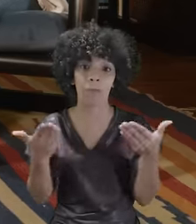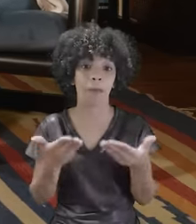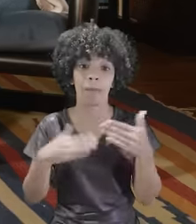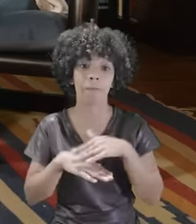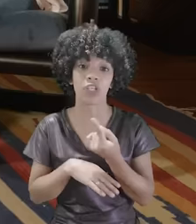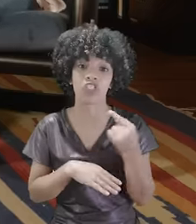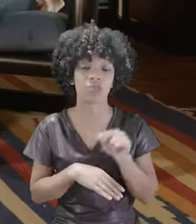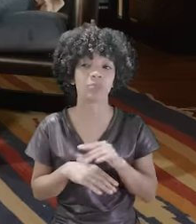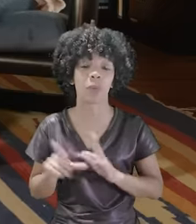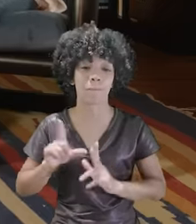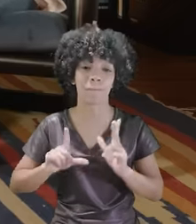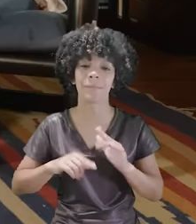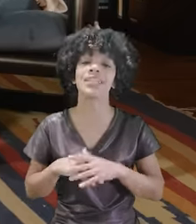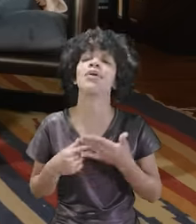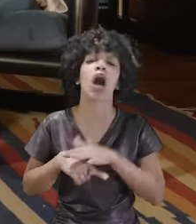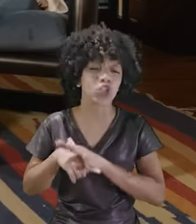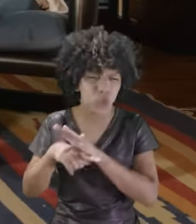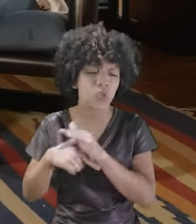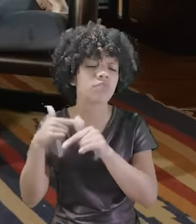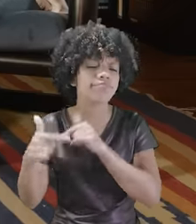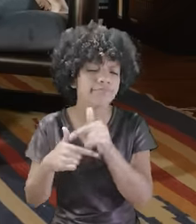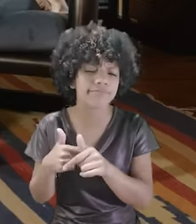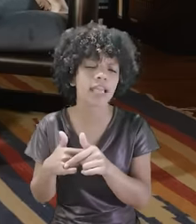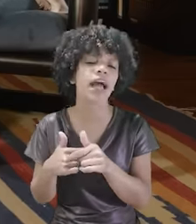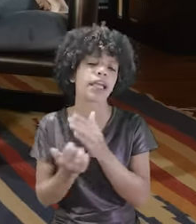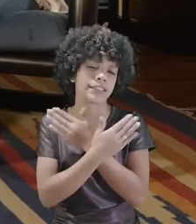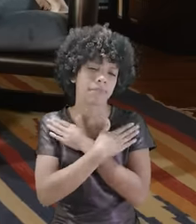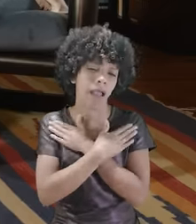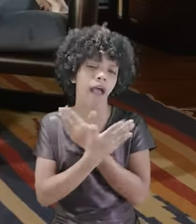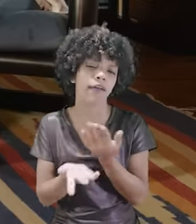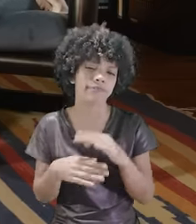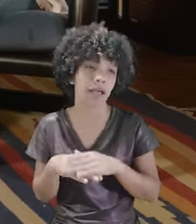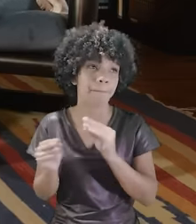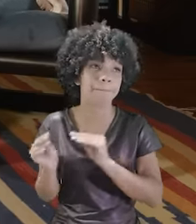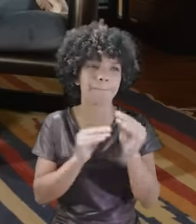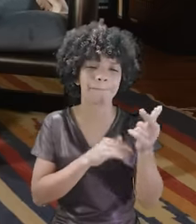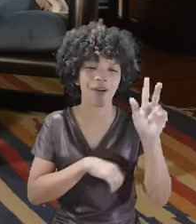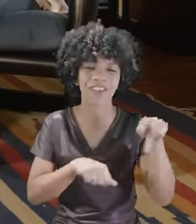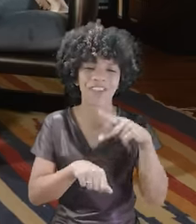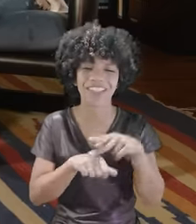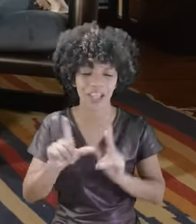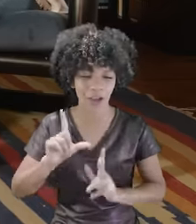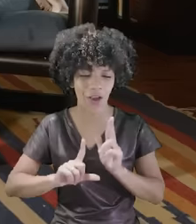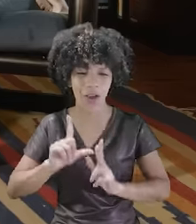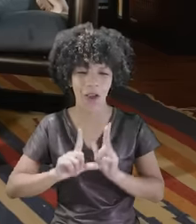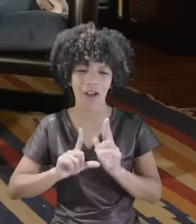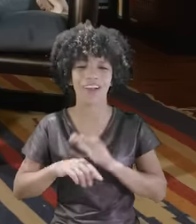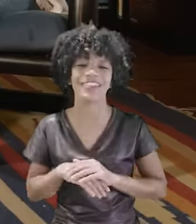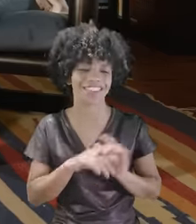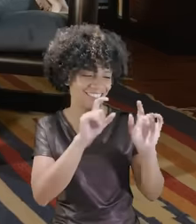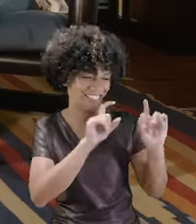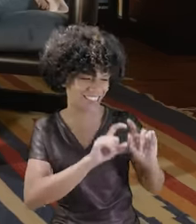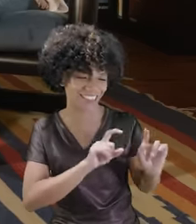botar mais de mil pessoas no canal depósito ajudem uma pessoa não sair do Brasil para outro país vá no canal de